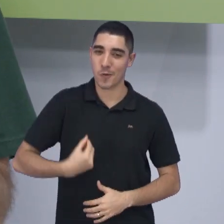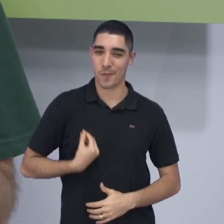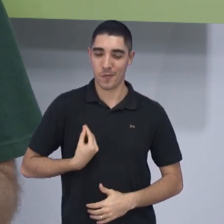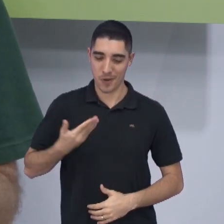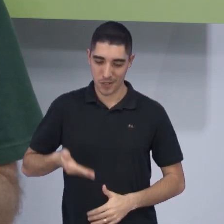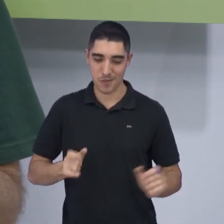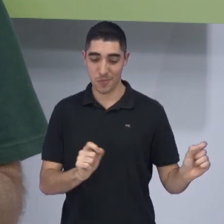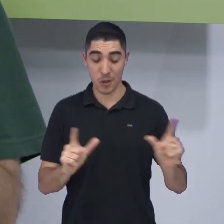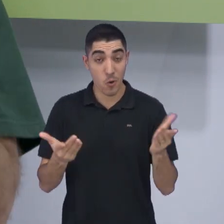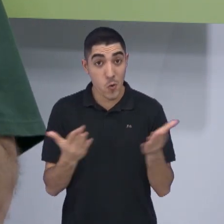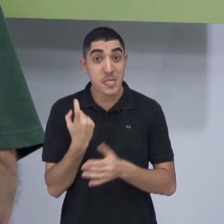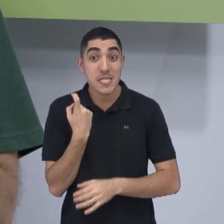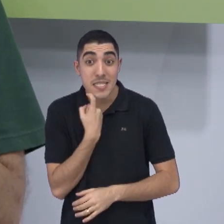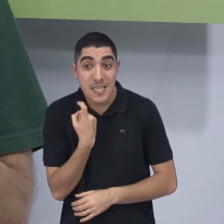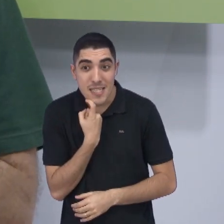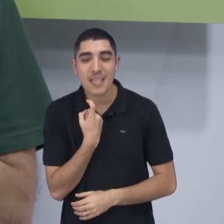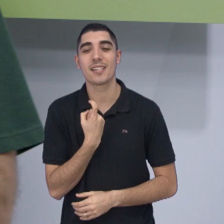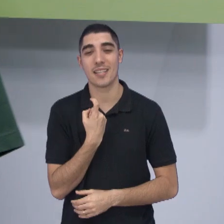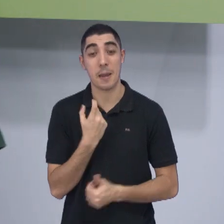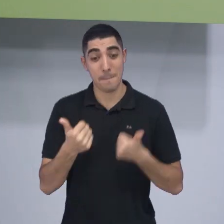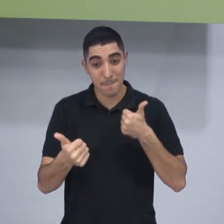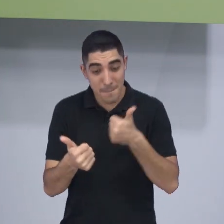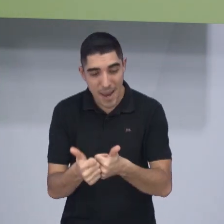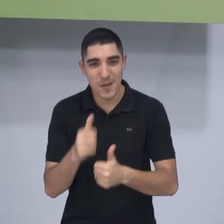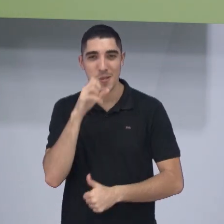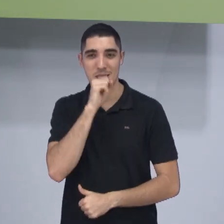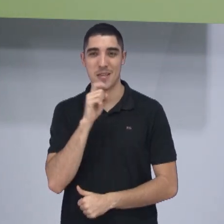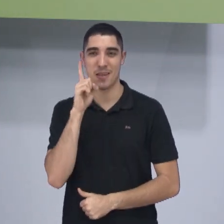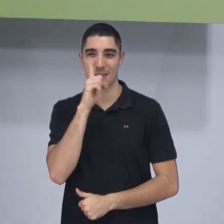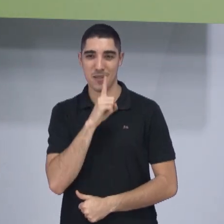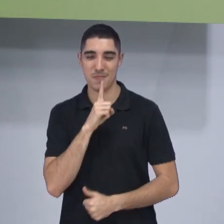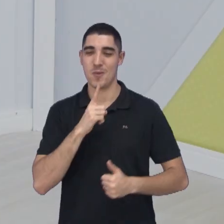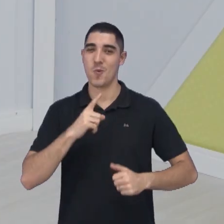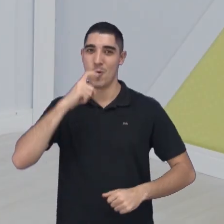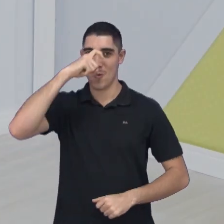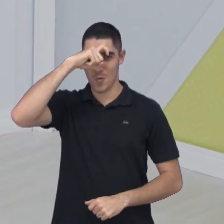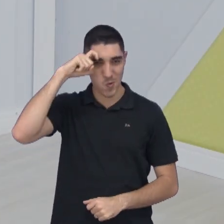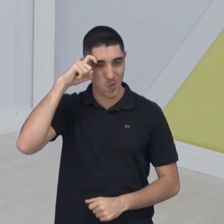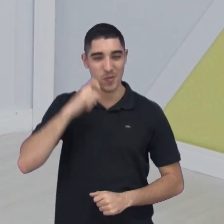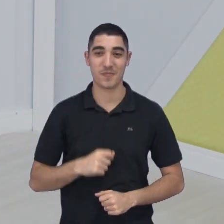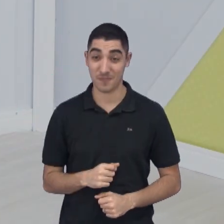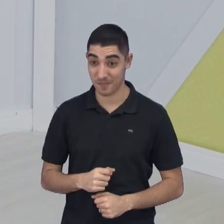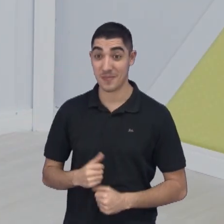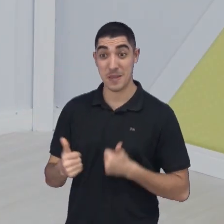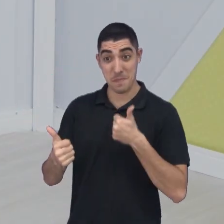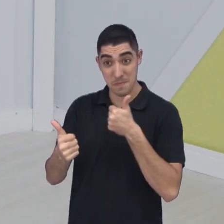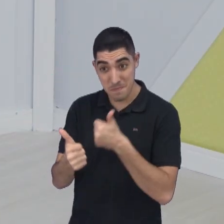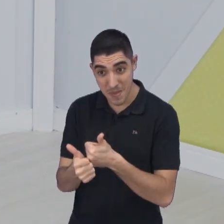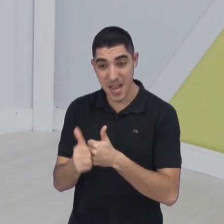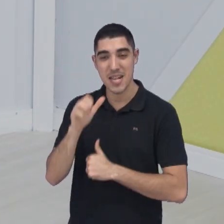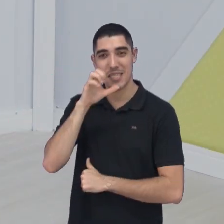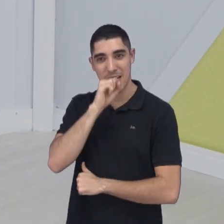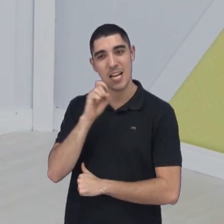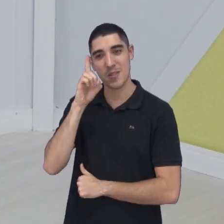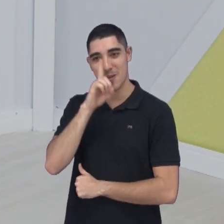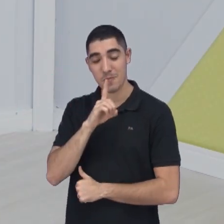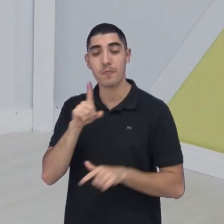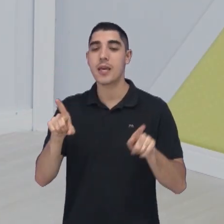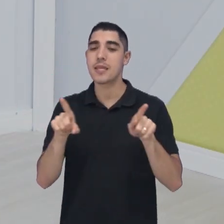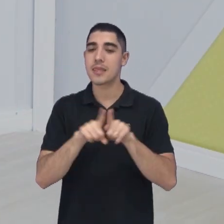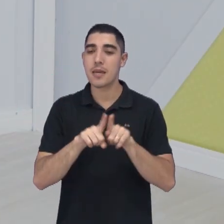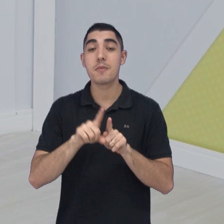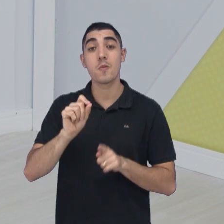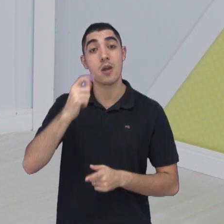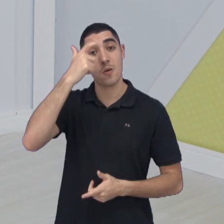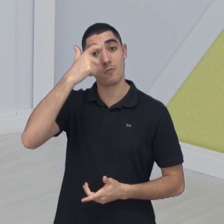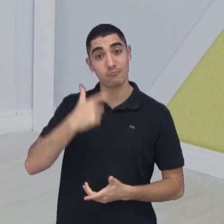Esporte nesta sexta-feira. O fim de semana está chegando, enfim. Tá chegando o final de semana, hein? E aqui com a gente também